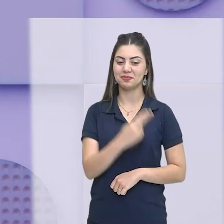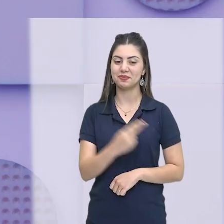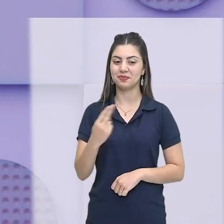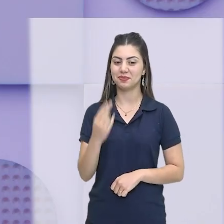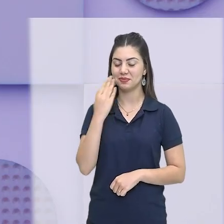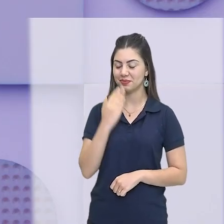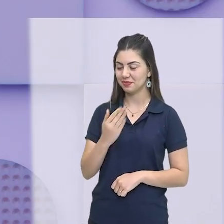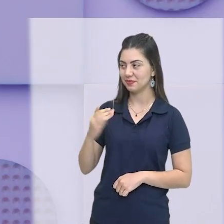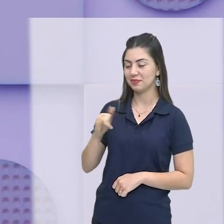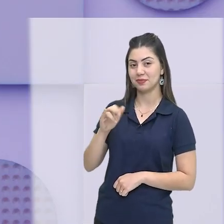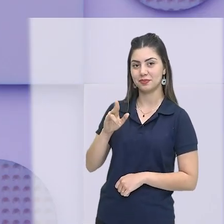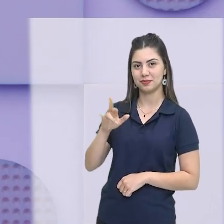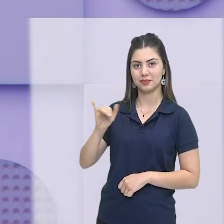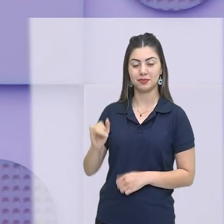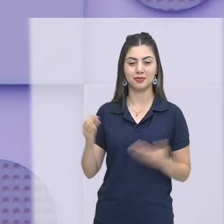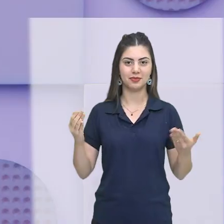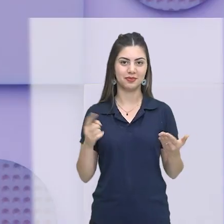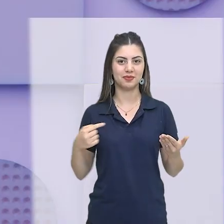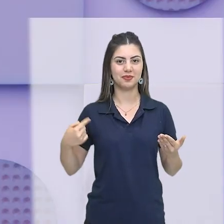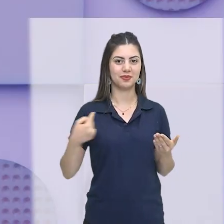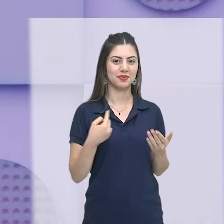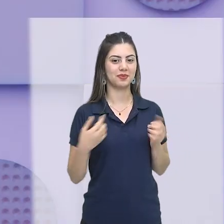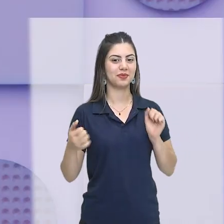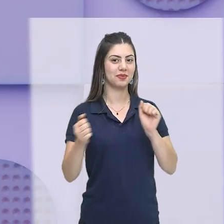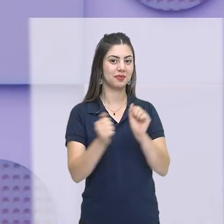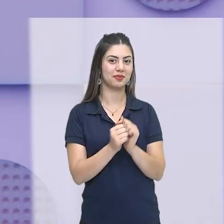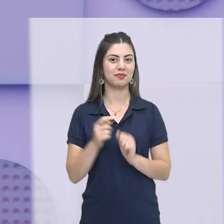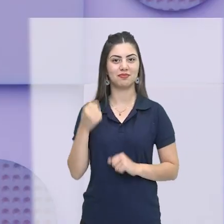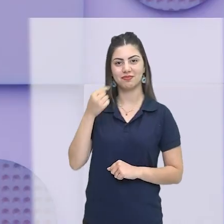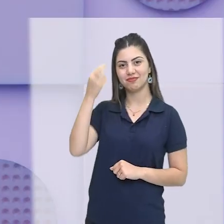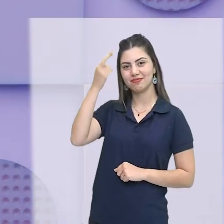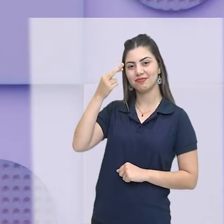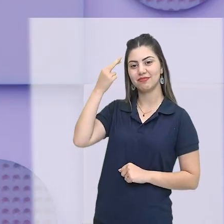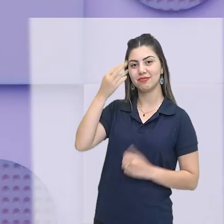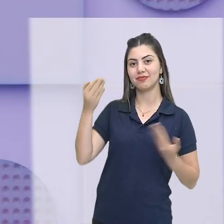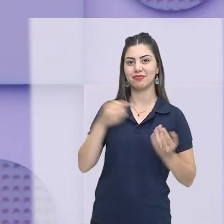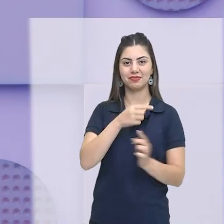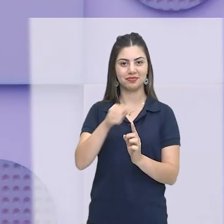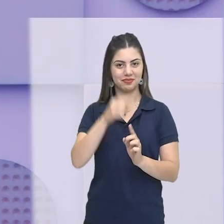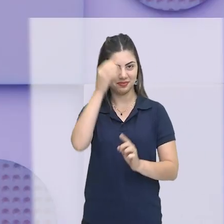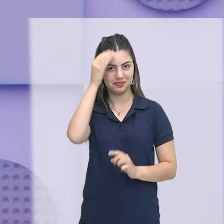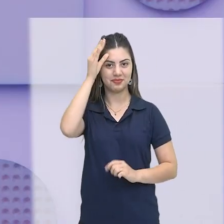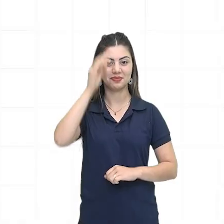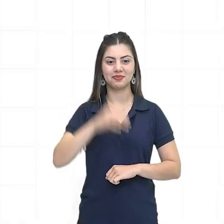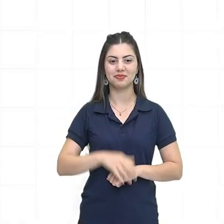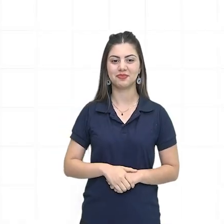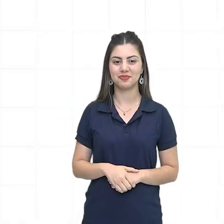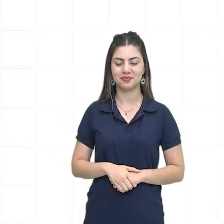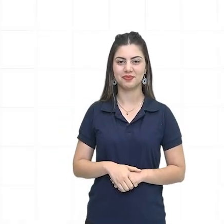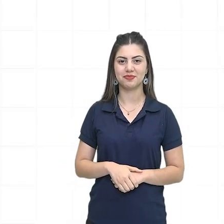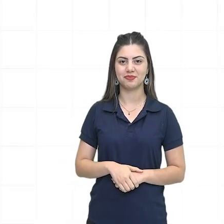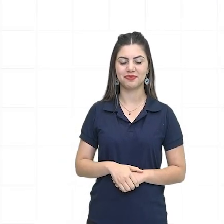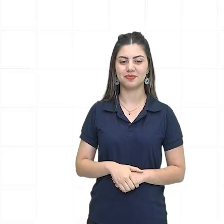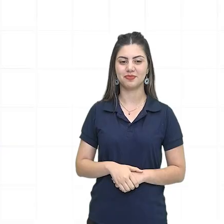Yuri Lima e quero te convidar para juntos e juntas refletirmos o seguinte objeto de conhecimento: